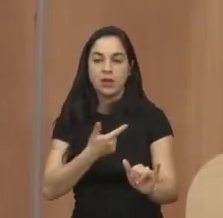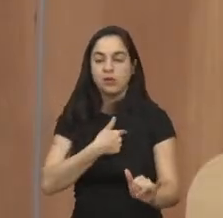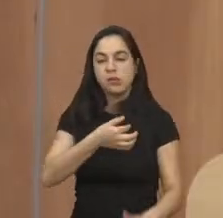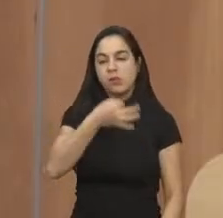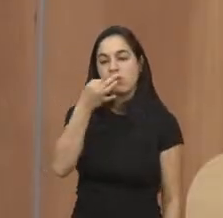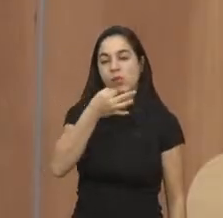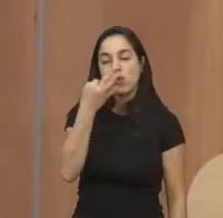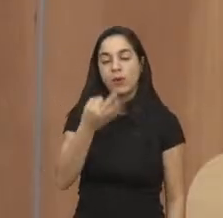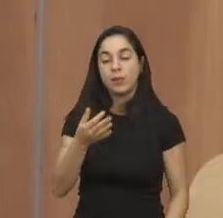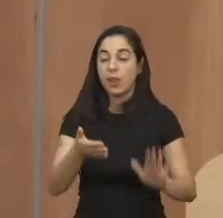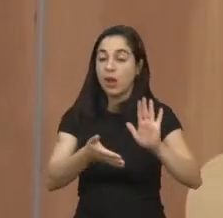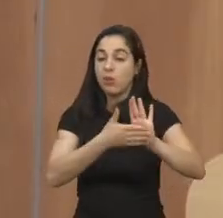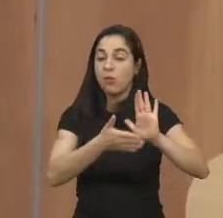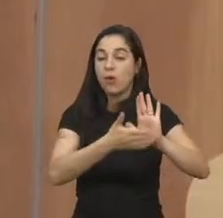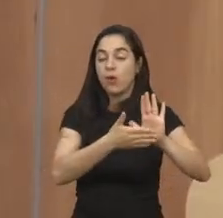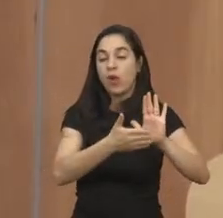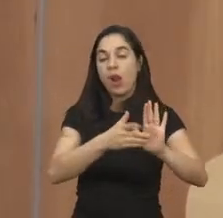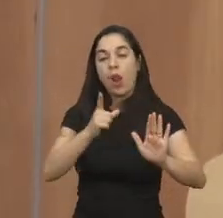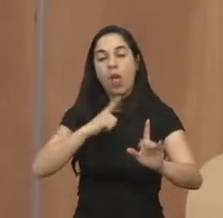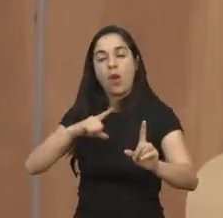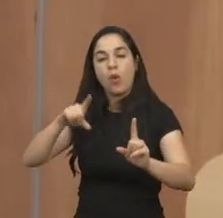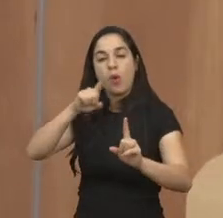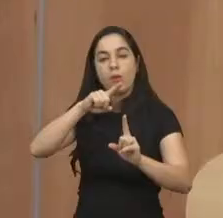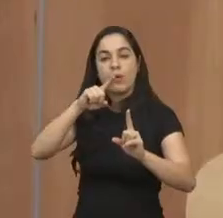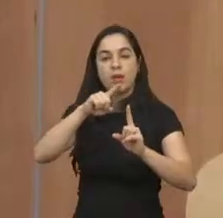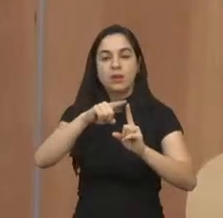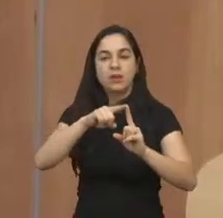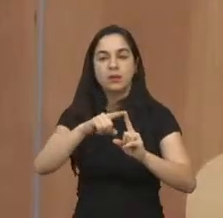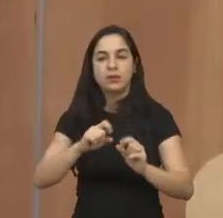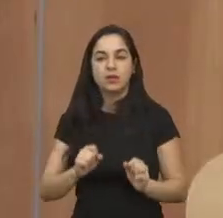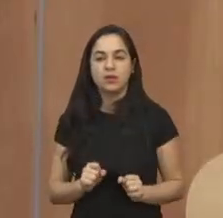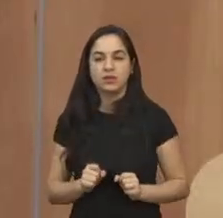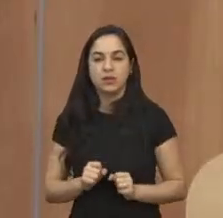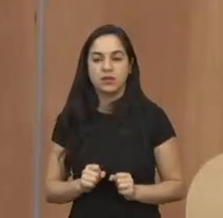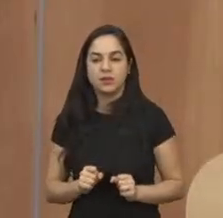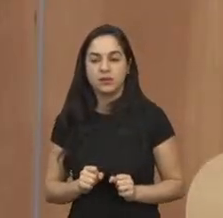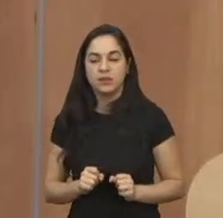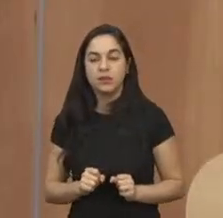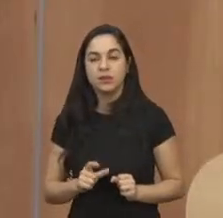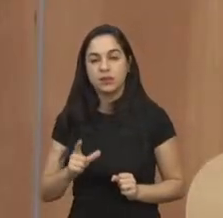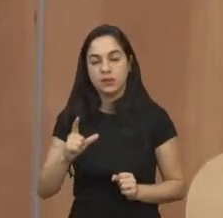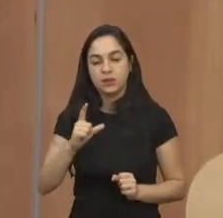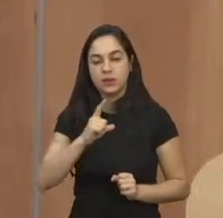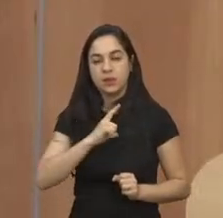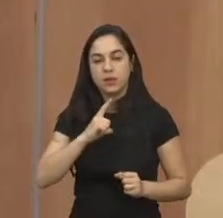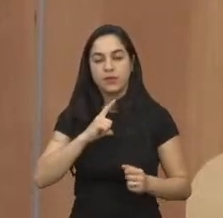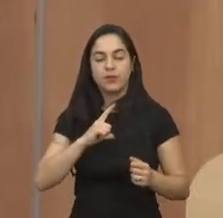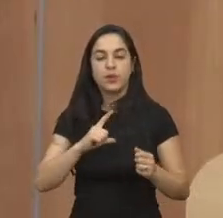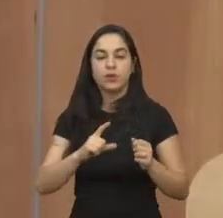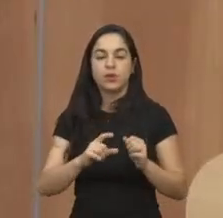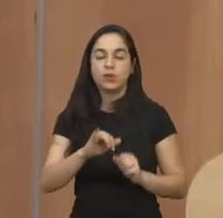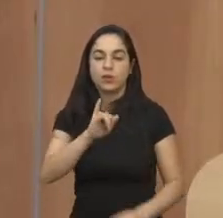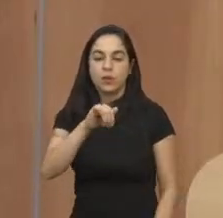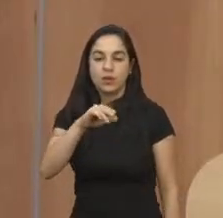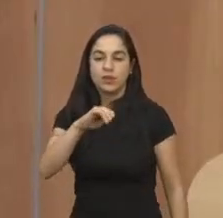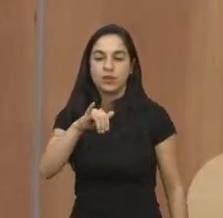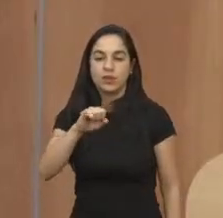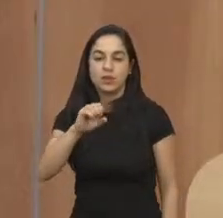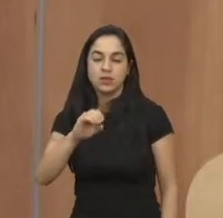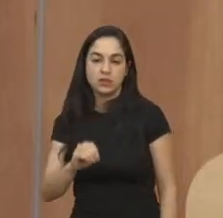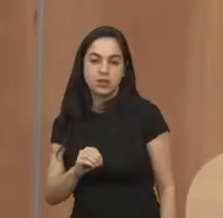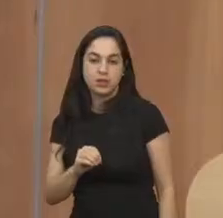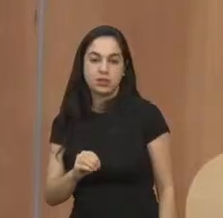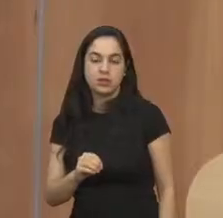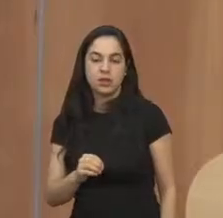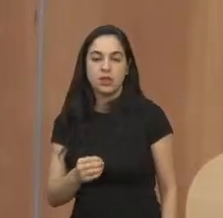presente propositura tem por objetivo garantir o princípio fundamental previsto no inciso 3º do artigo 1º